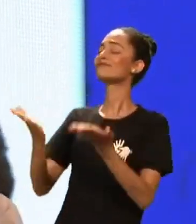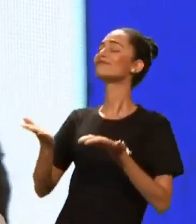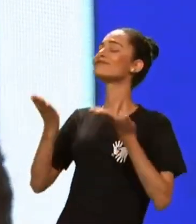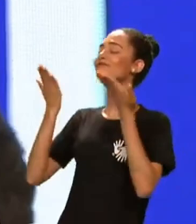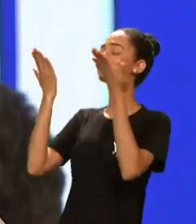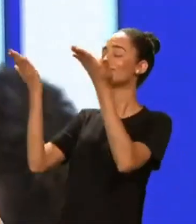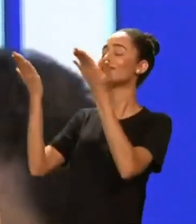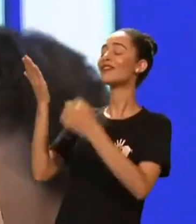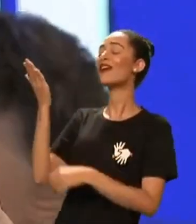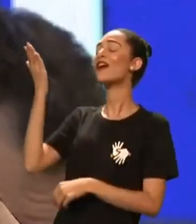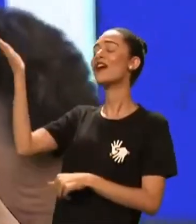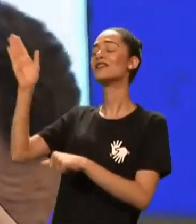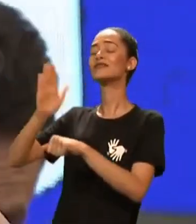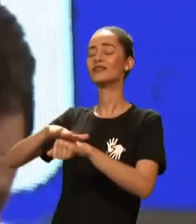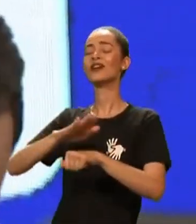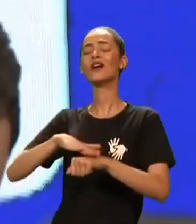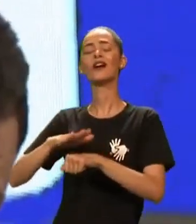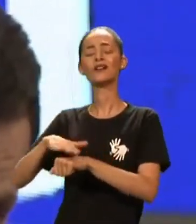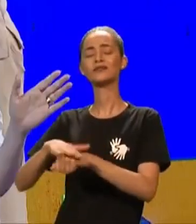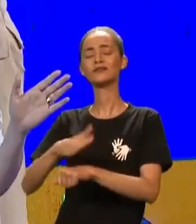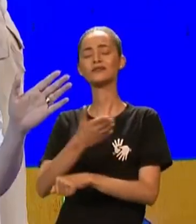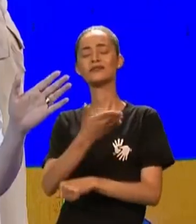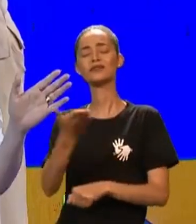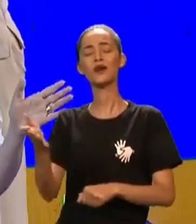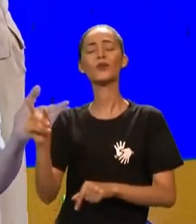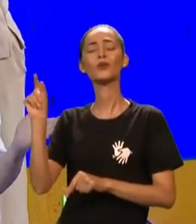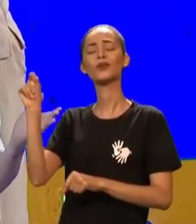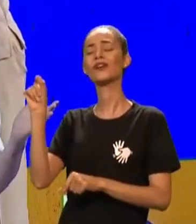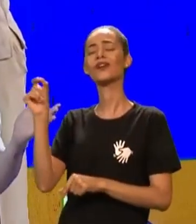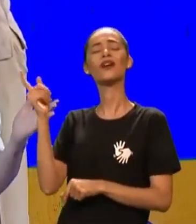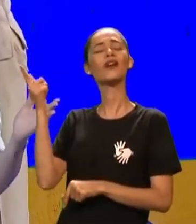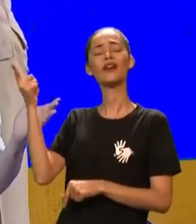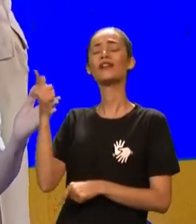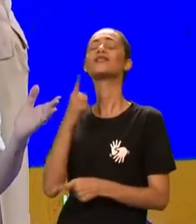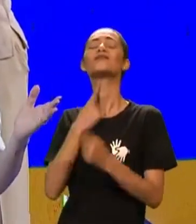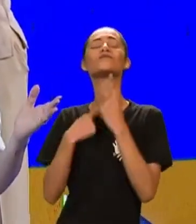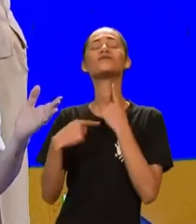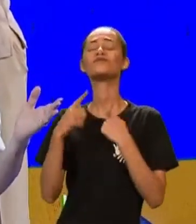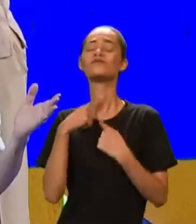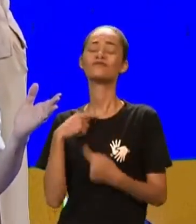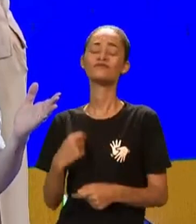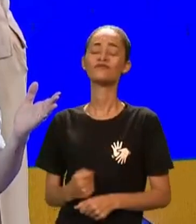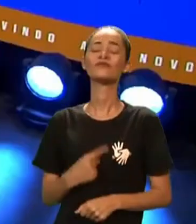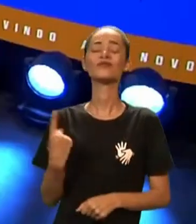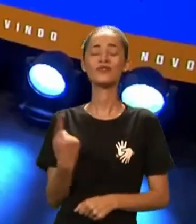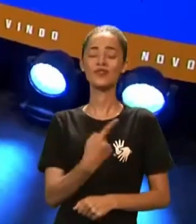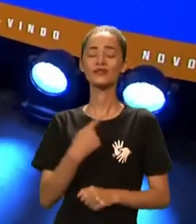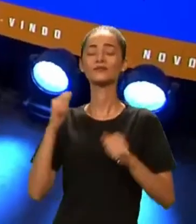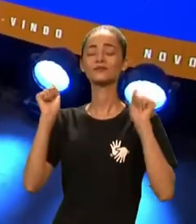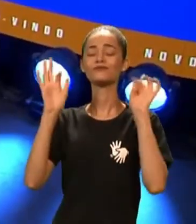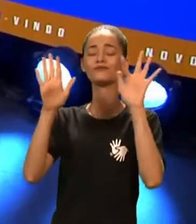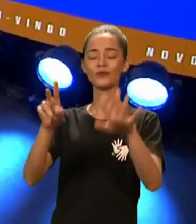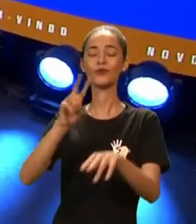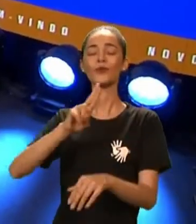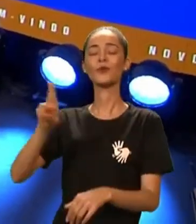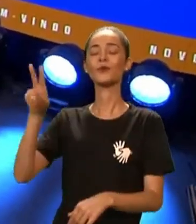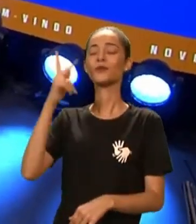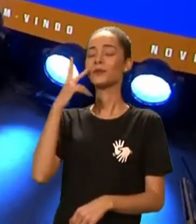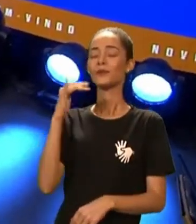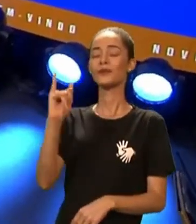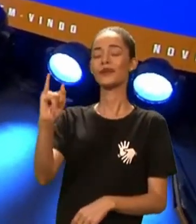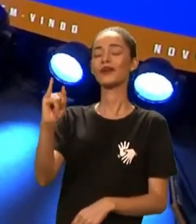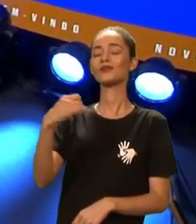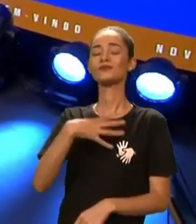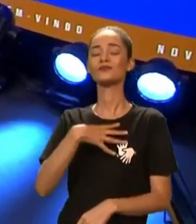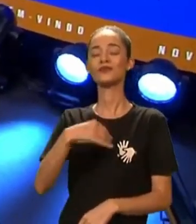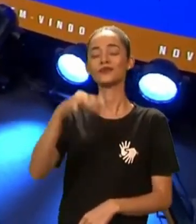que Ele quiser. Nós te abençoamos, em nome do Pai, do Filho e do Espírito Santo. Amém